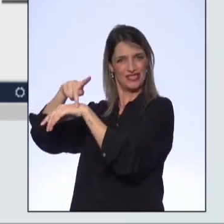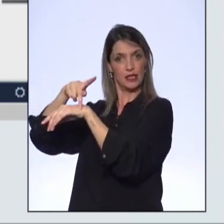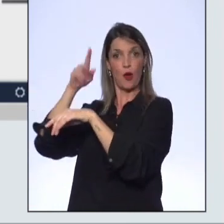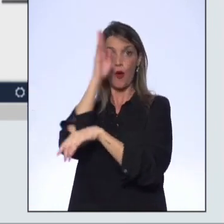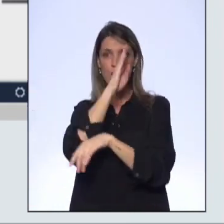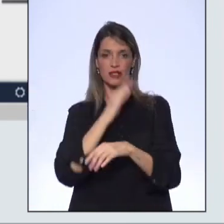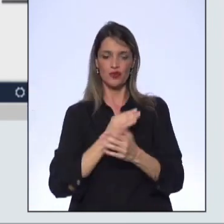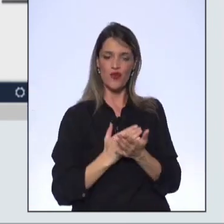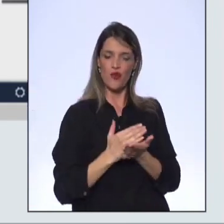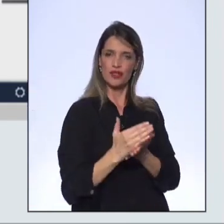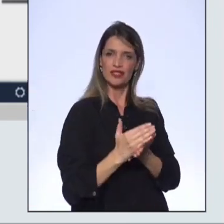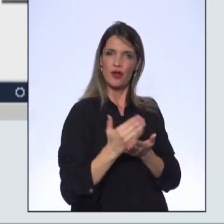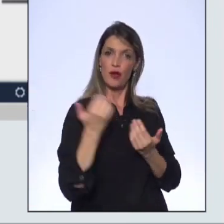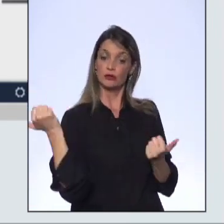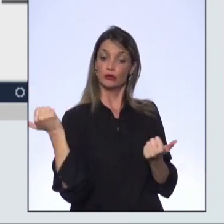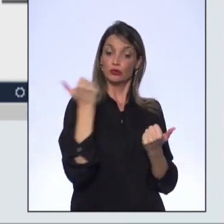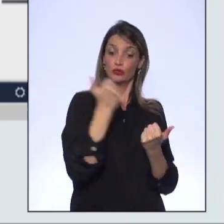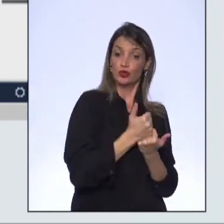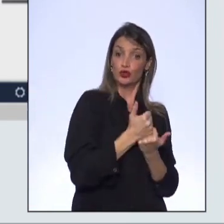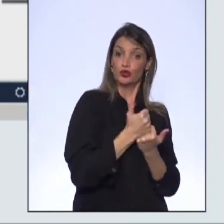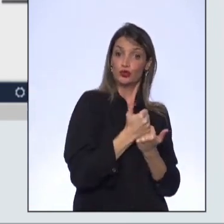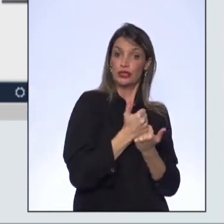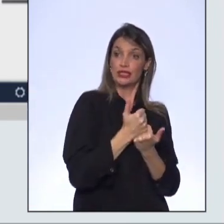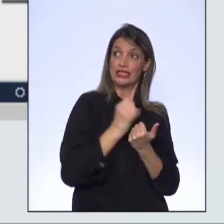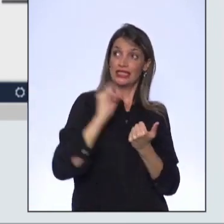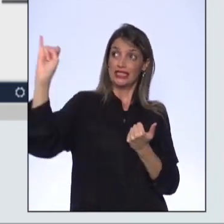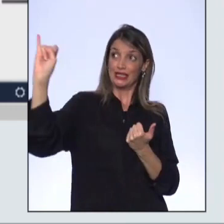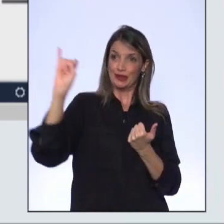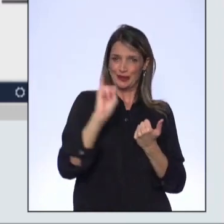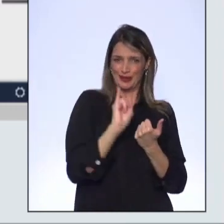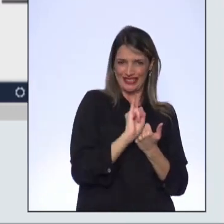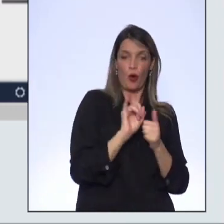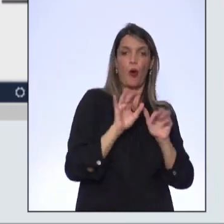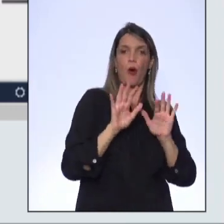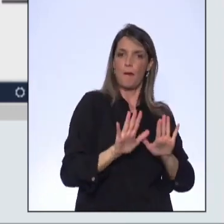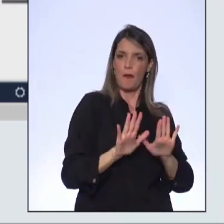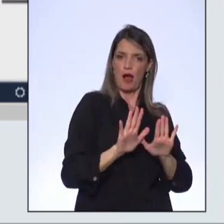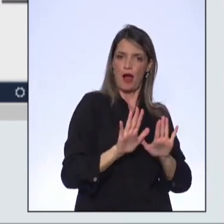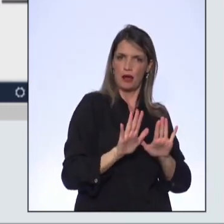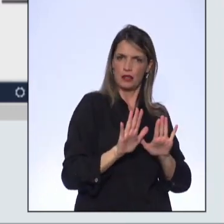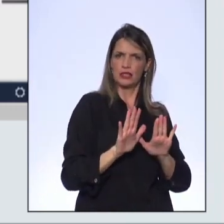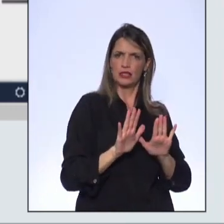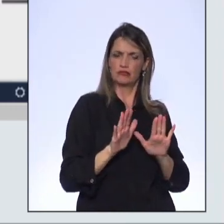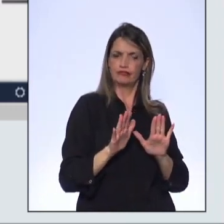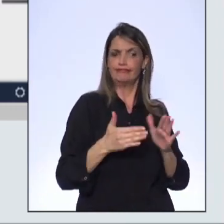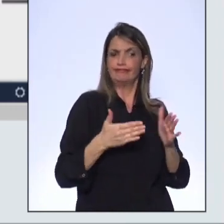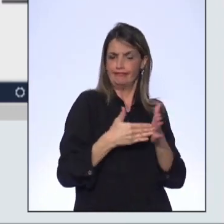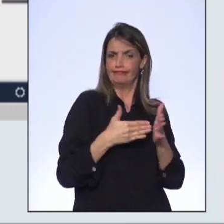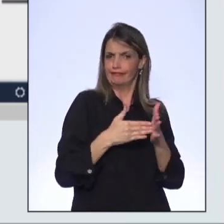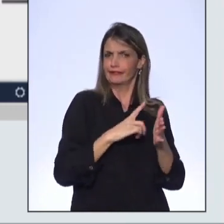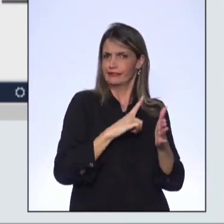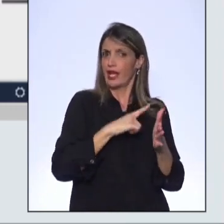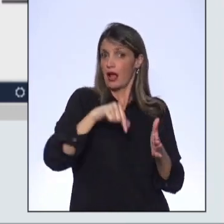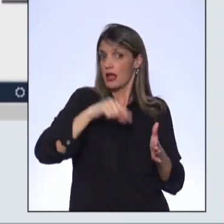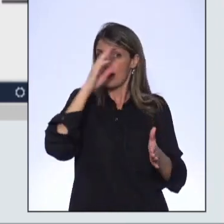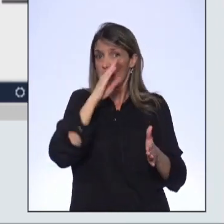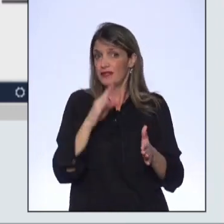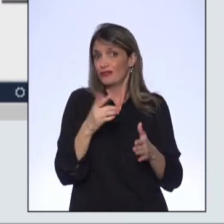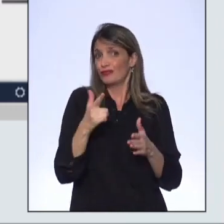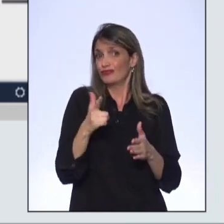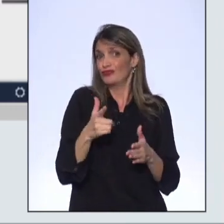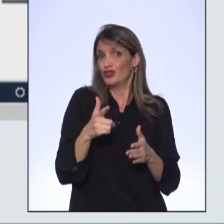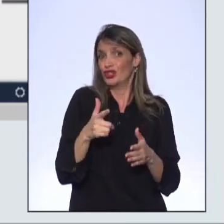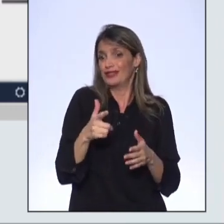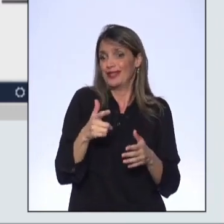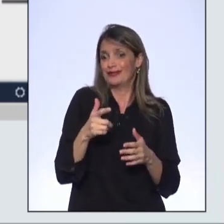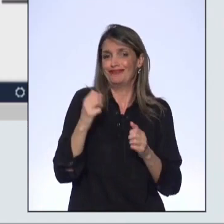a substituir as importações europeias. Mas havia limites nesse processo, pois no Brasil ainda não havia indústria de